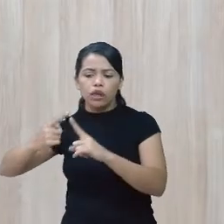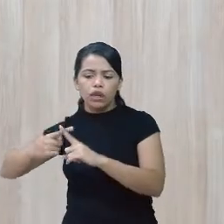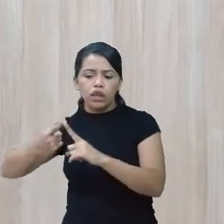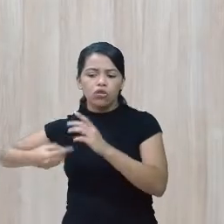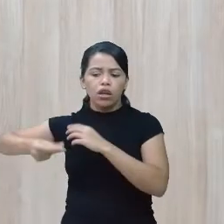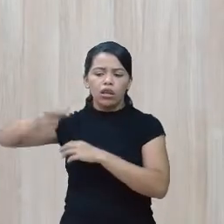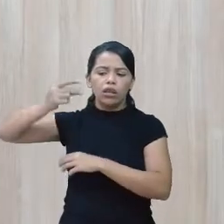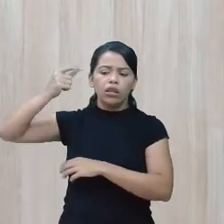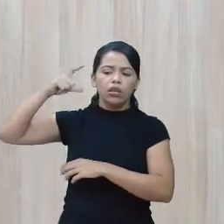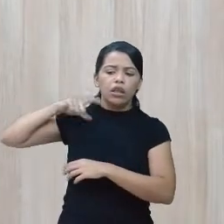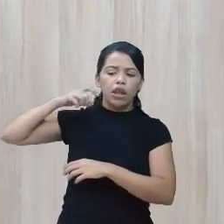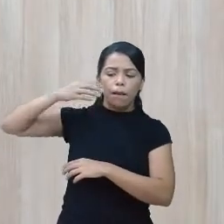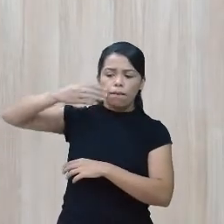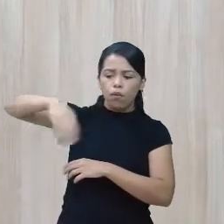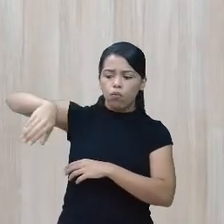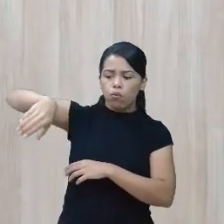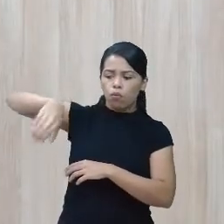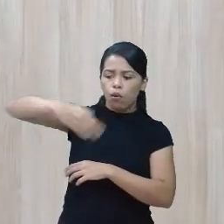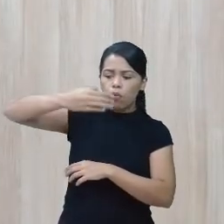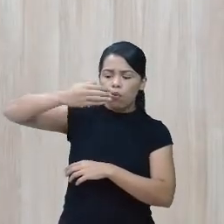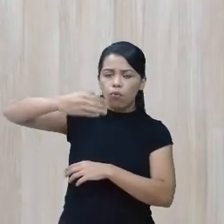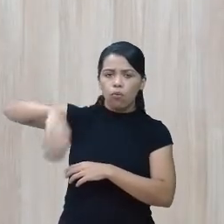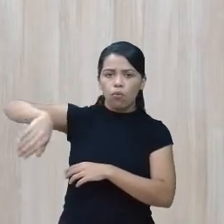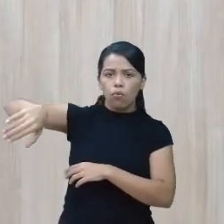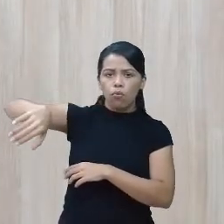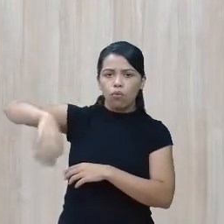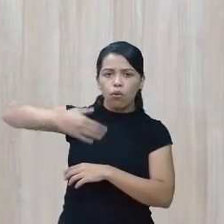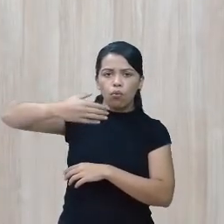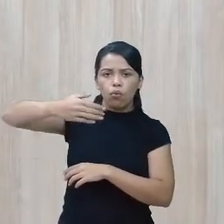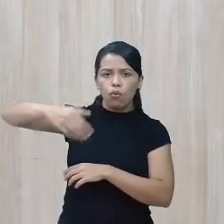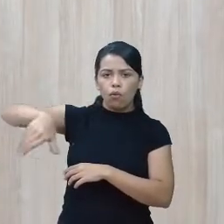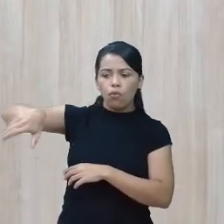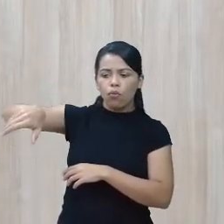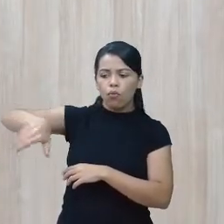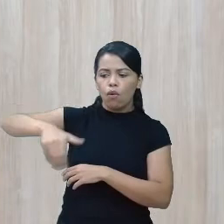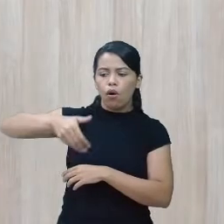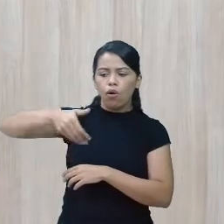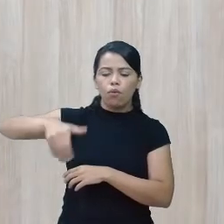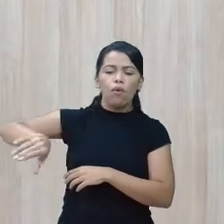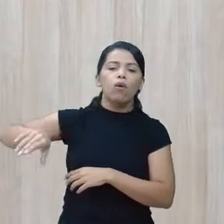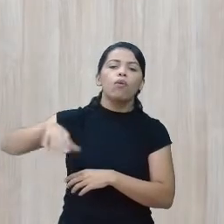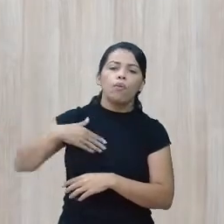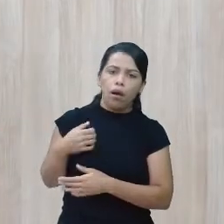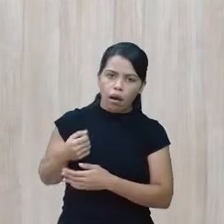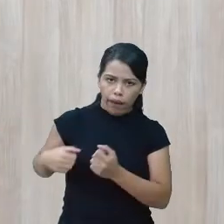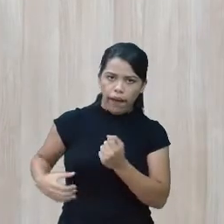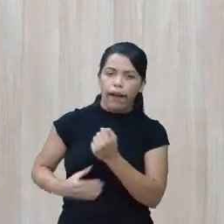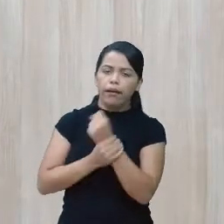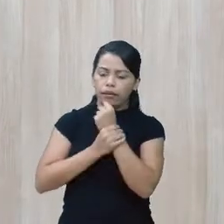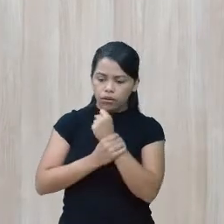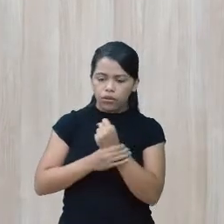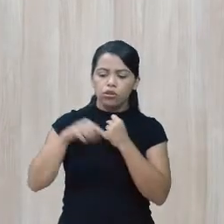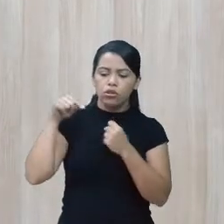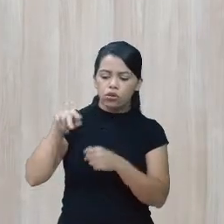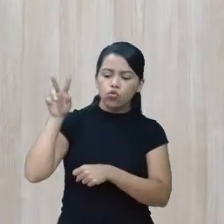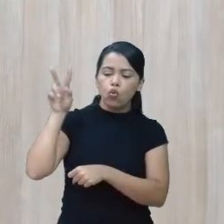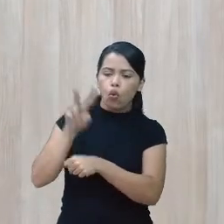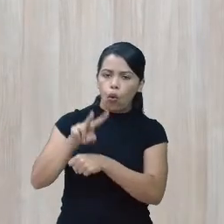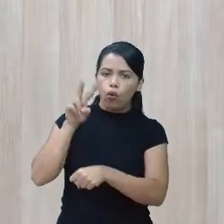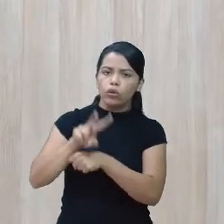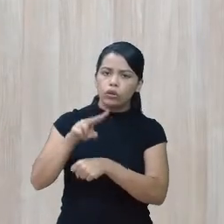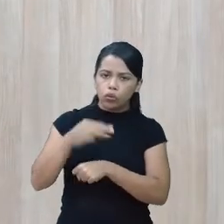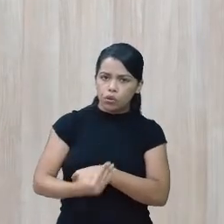que tocava sempre num determinado horário. Garantir que isso também seja preservado, que fique na memória das